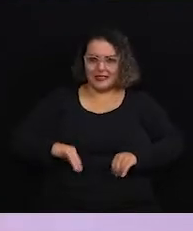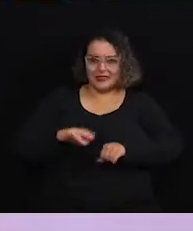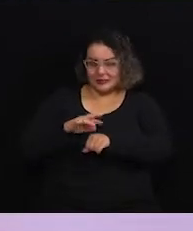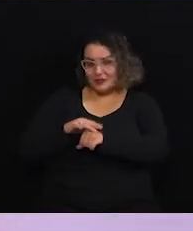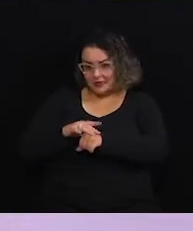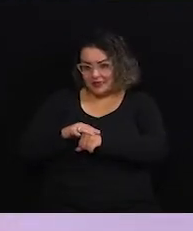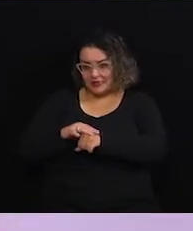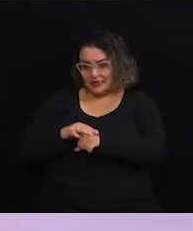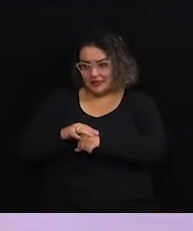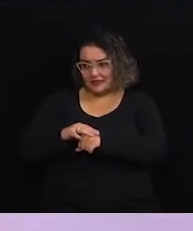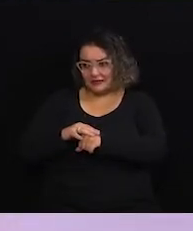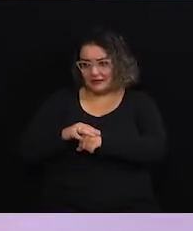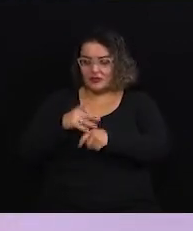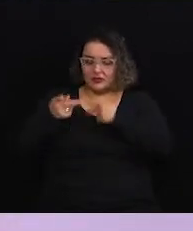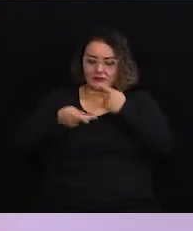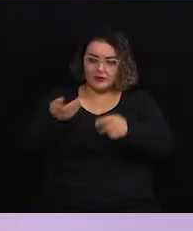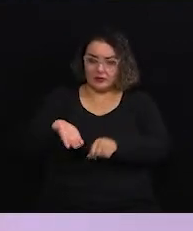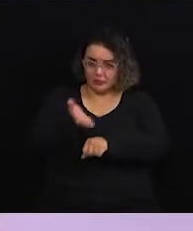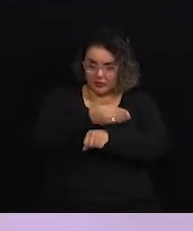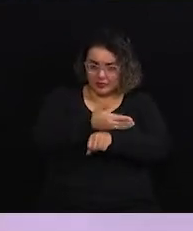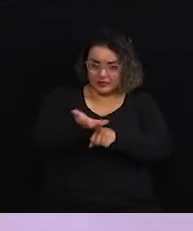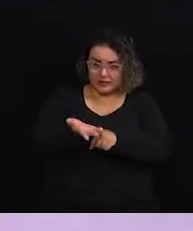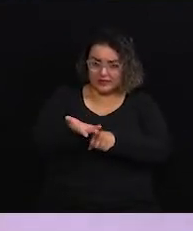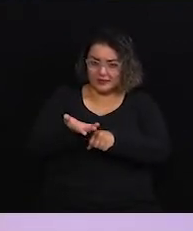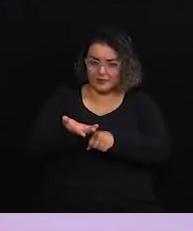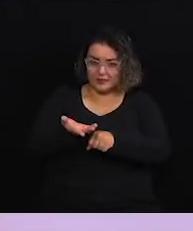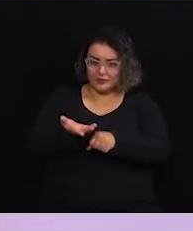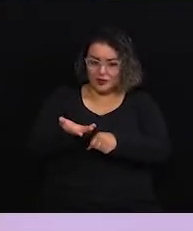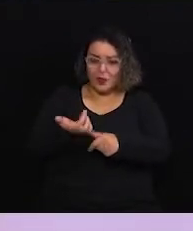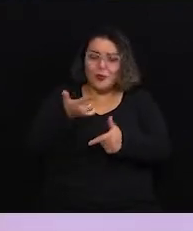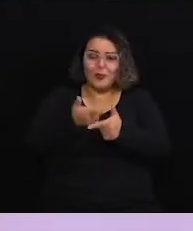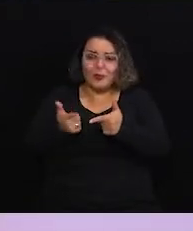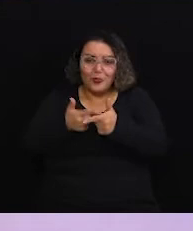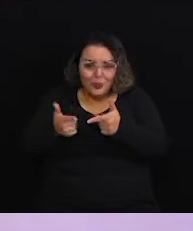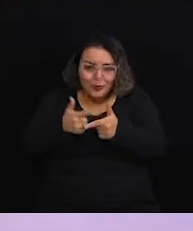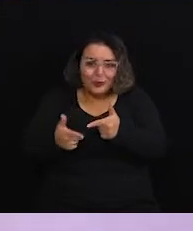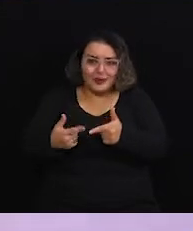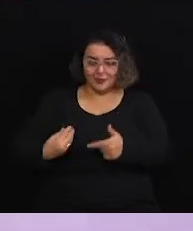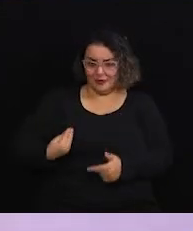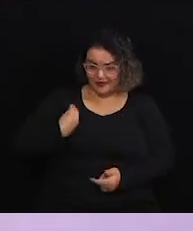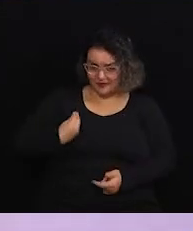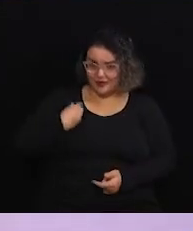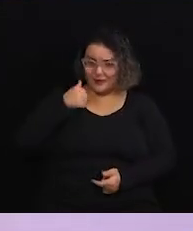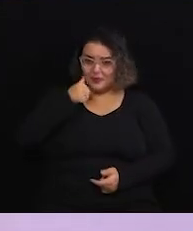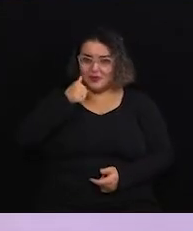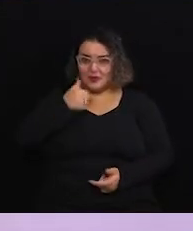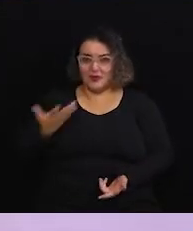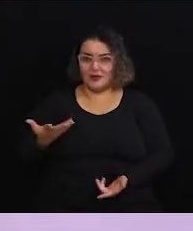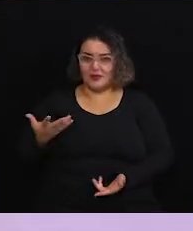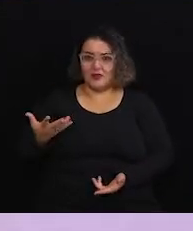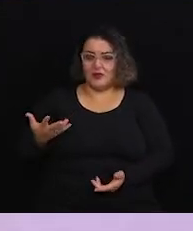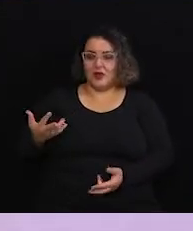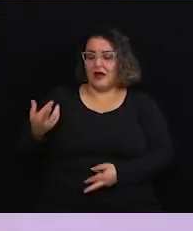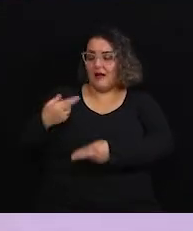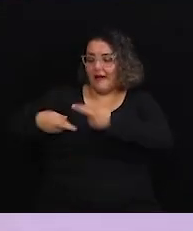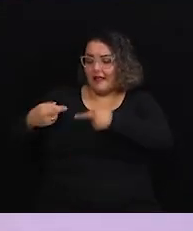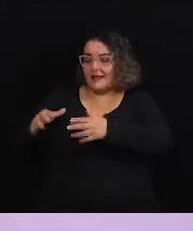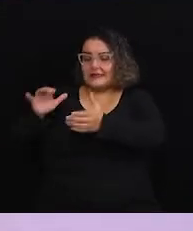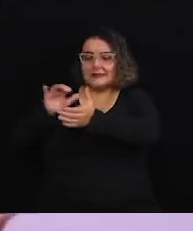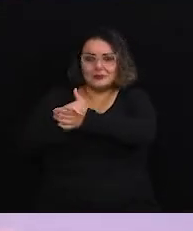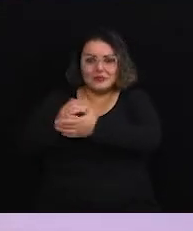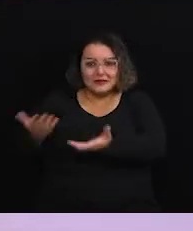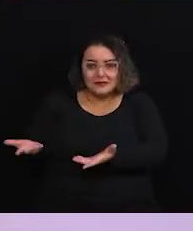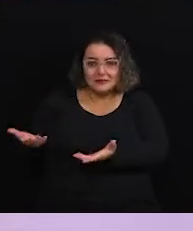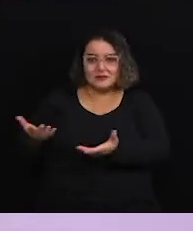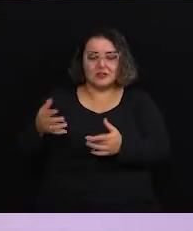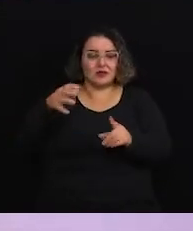a senhora disse, estava falando no bloco anterior, né? Provoca muitos transtornos aí para a vida da mulher. Afeta até a relação com o parceiro, afeta